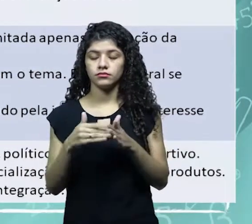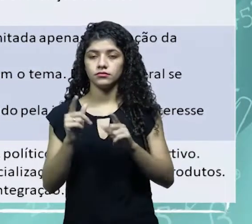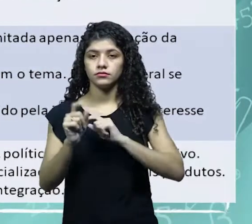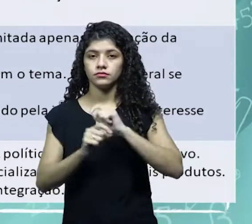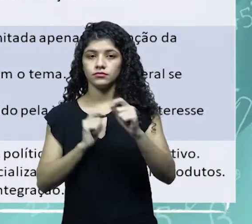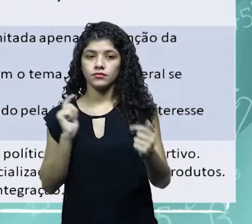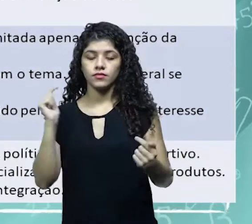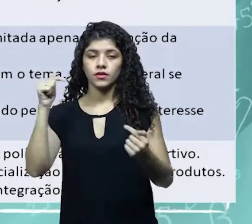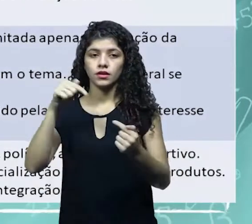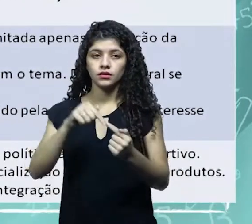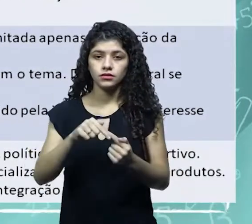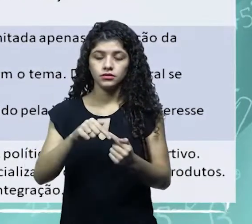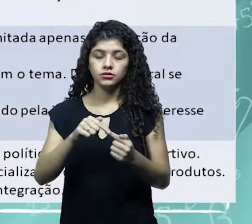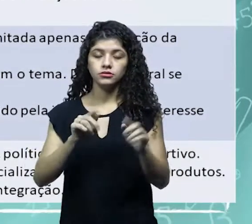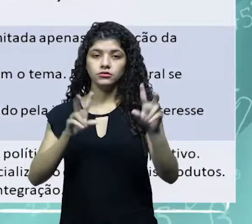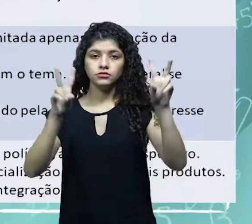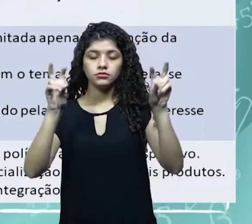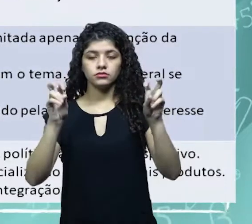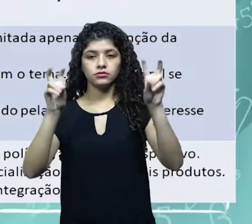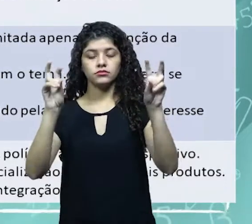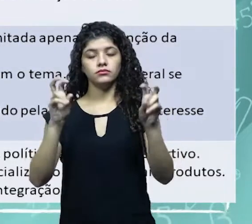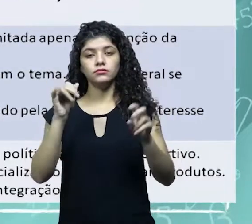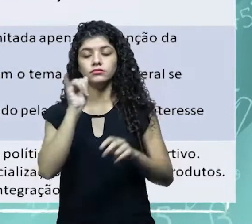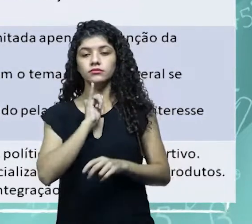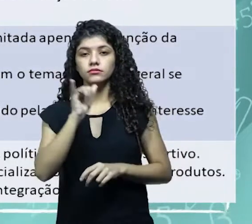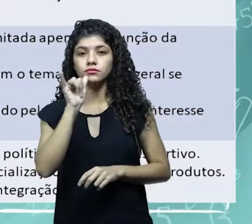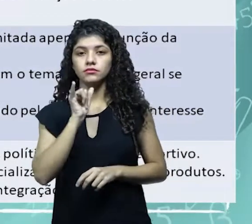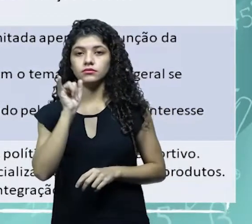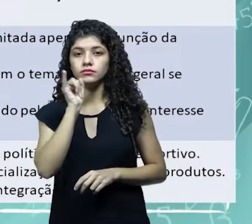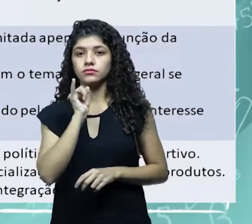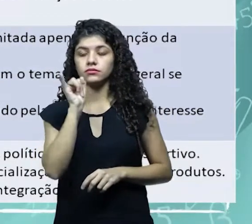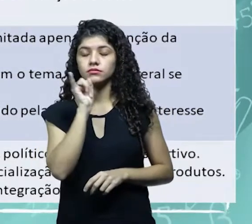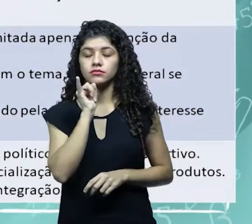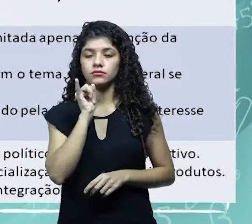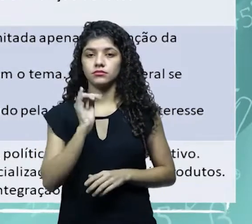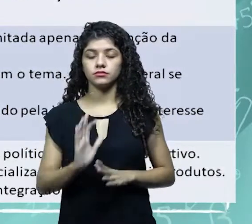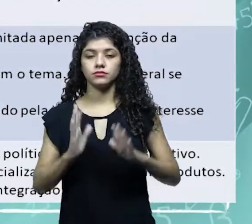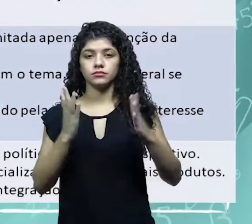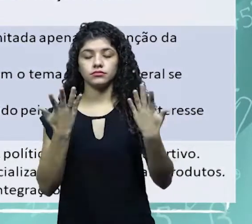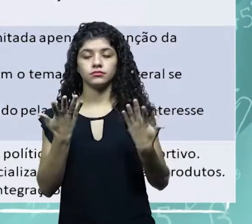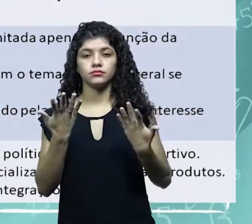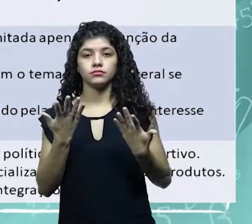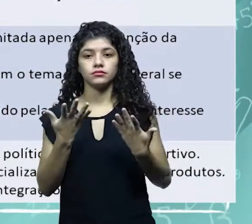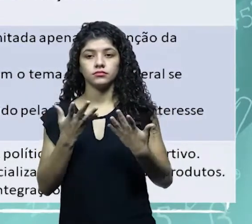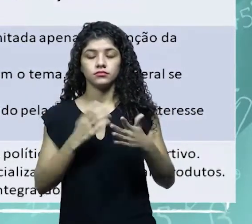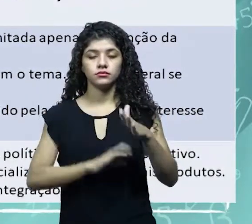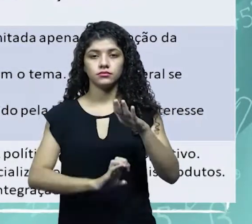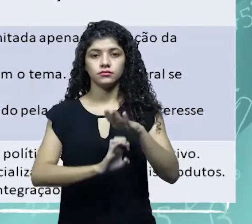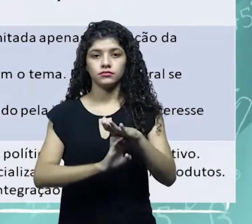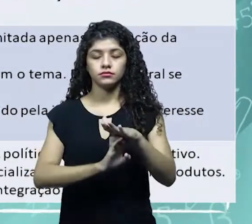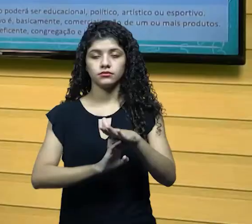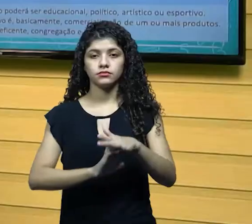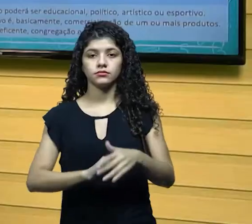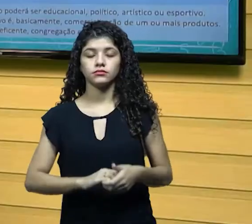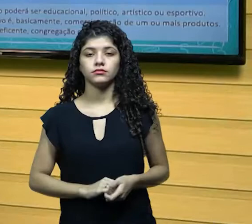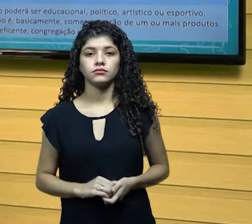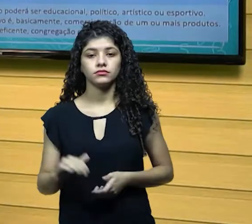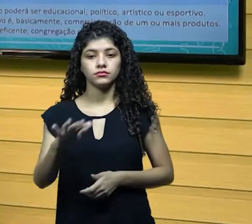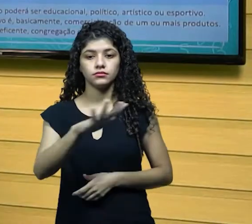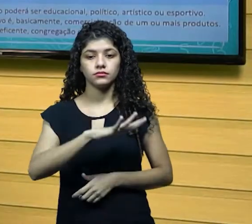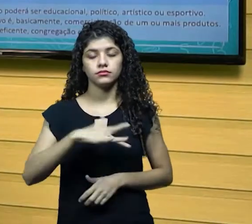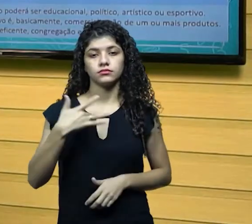um evento um evento restrito ao público e que possui afinidade com tema por exemplo